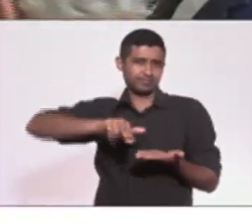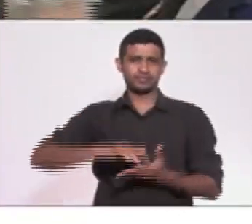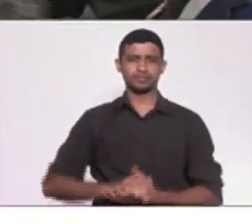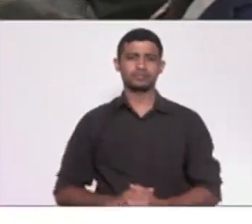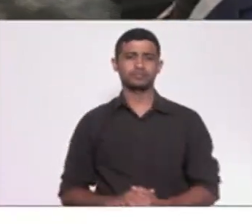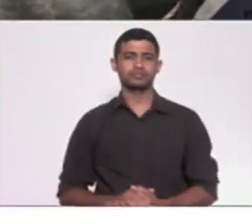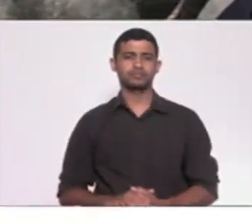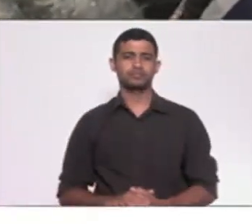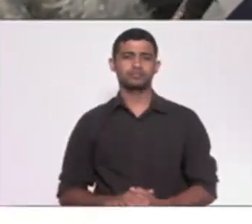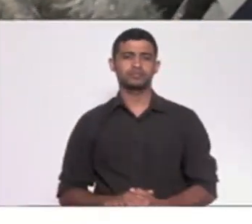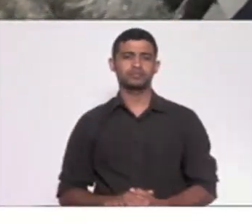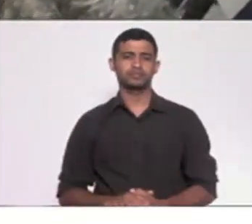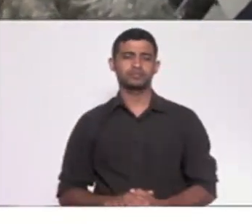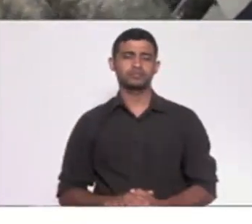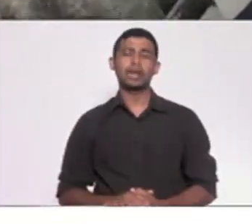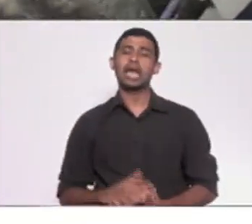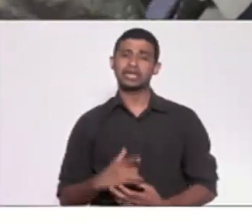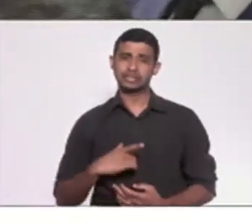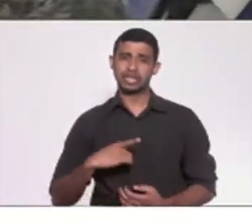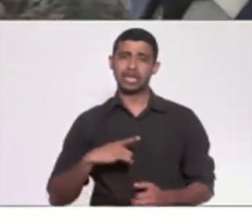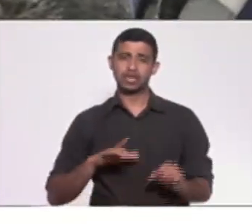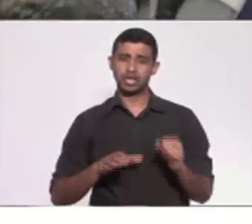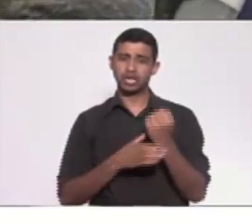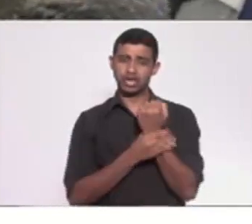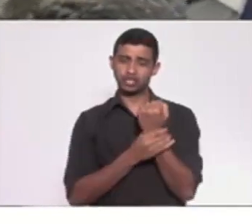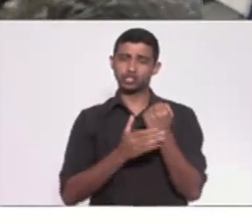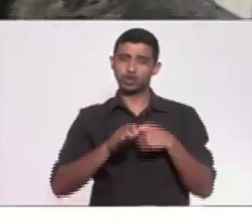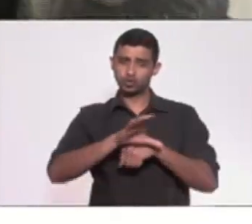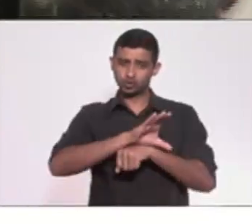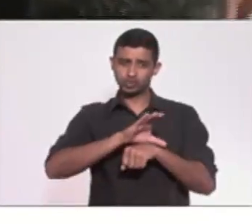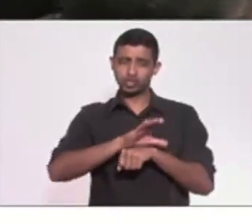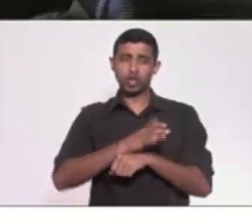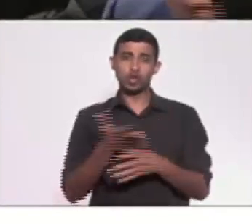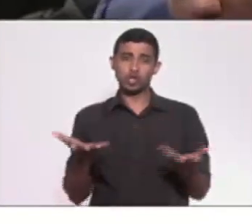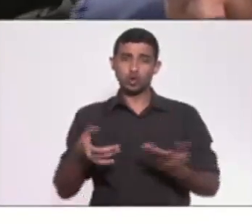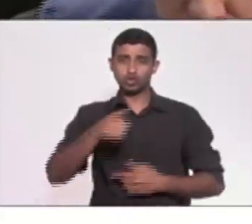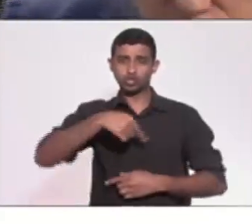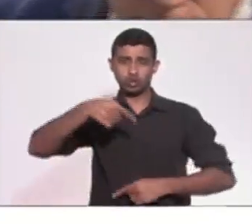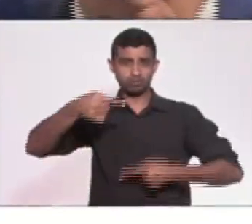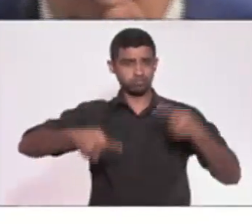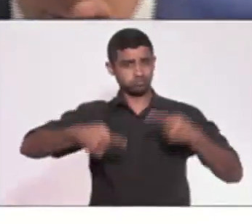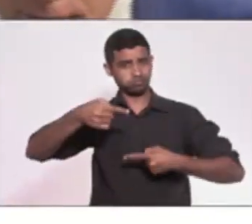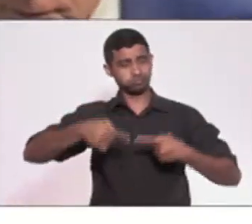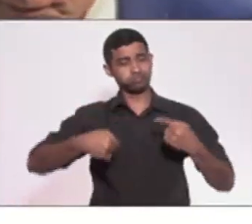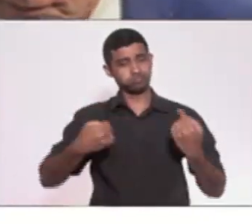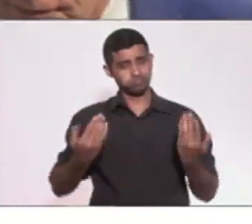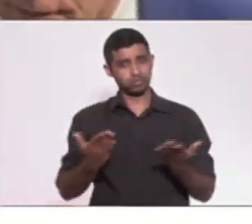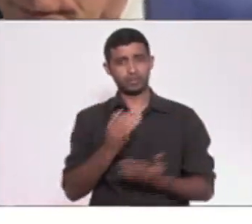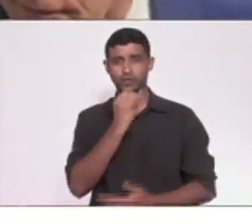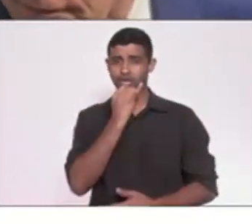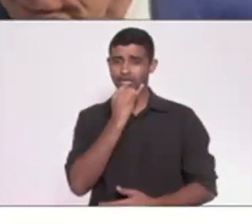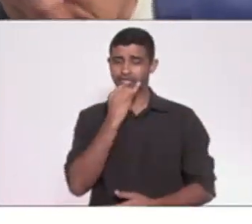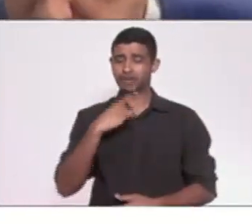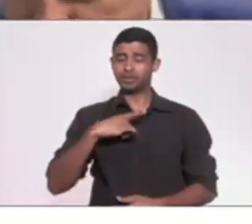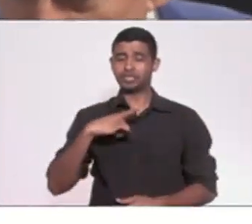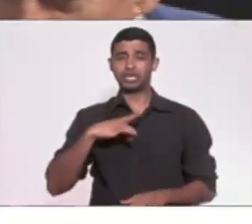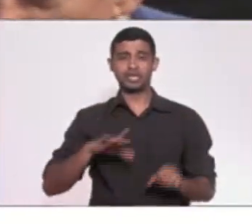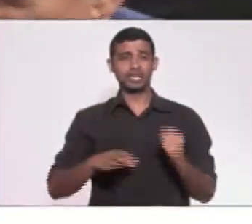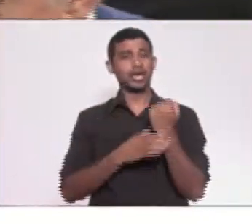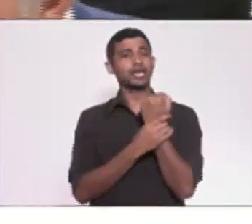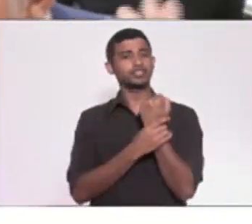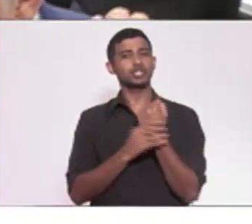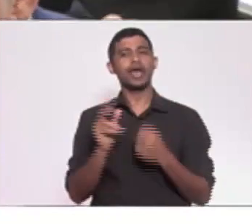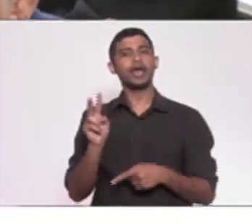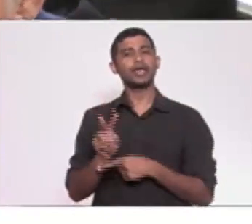as garantias constitucionais, e é disso que tratamos hoje aqui, estão, por exemplo, as garantias que